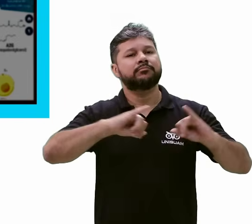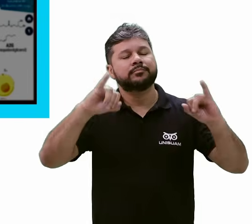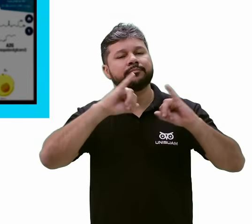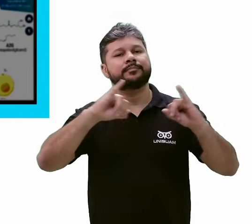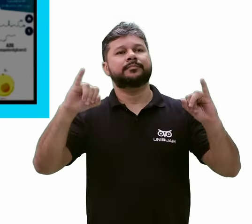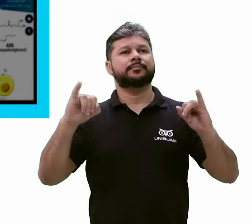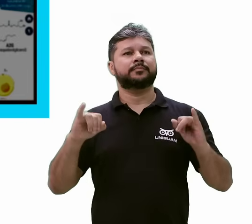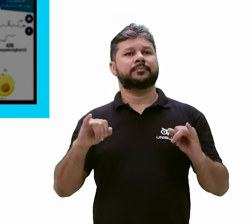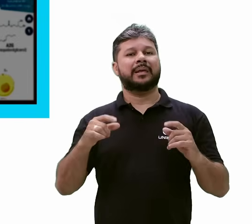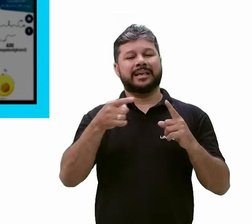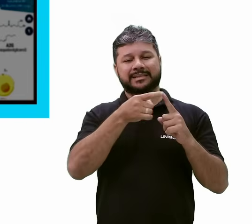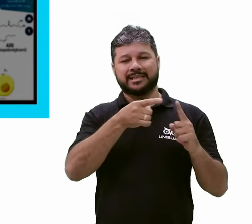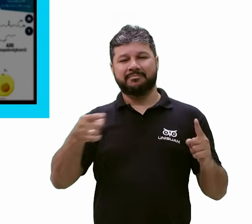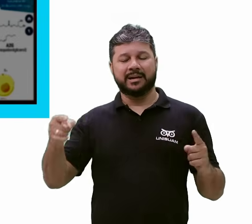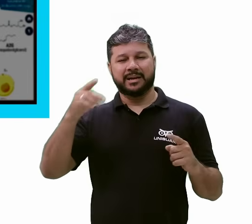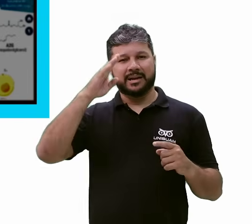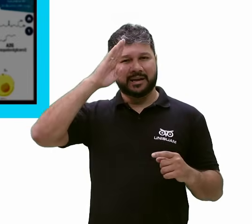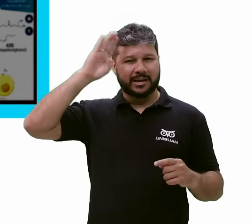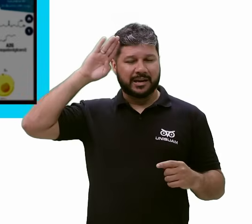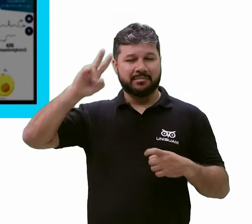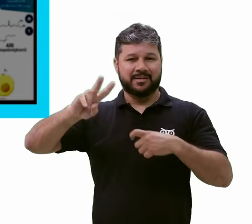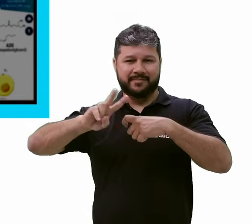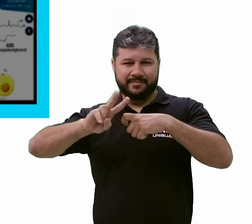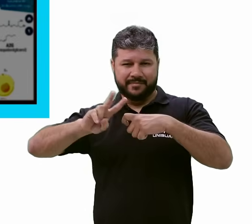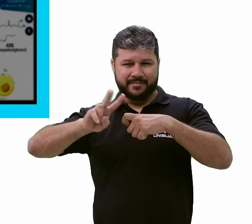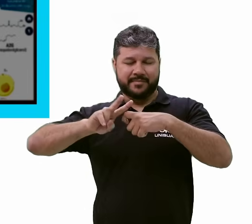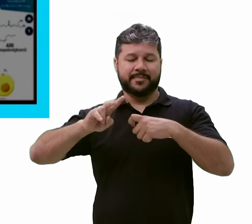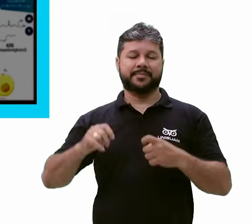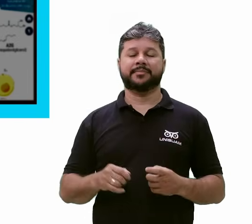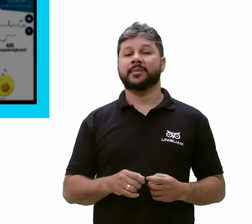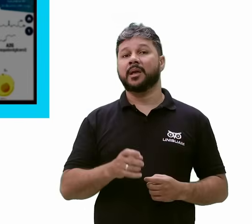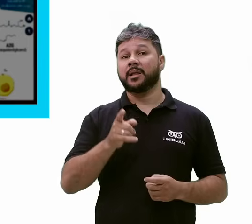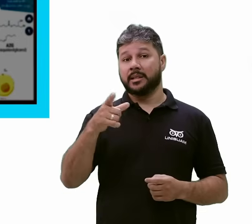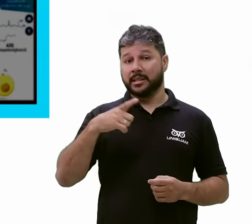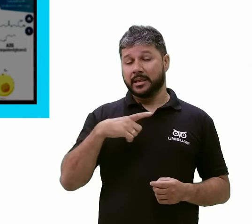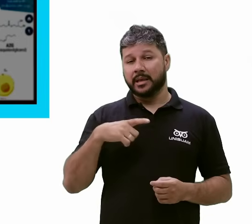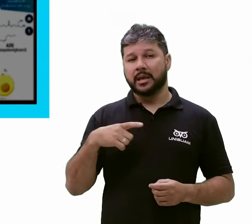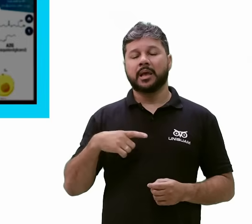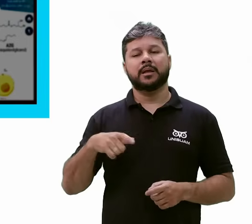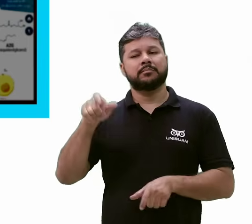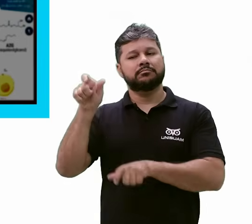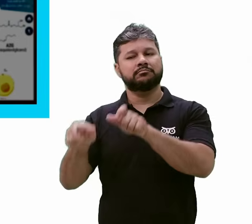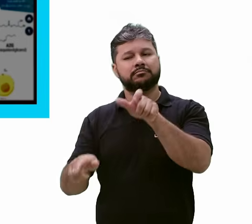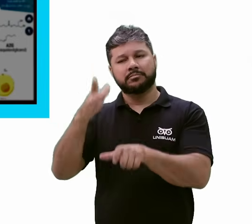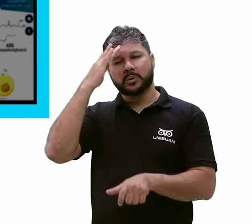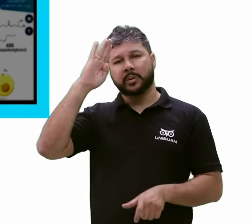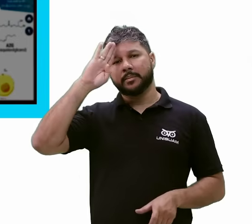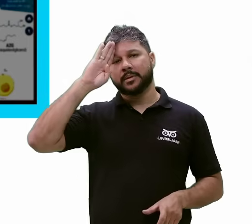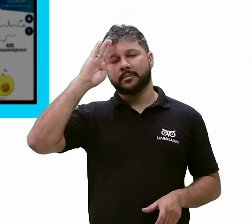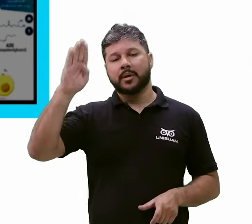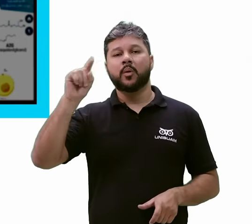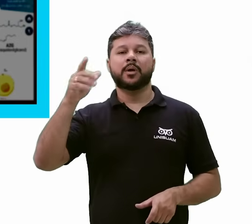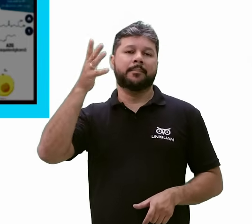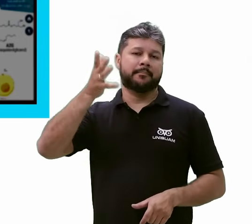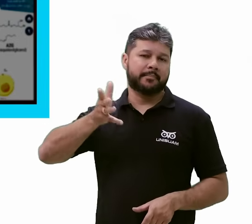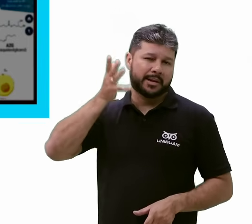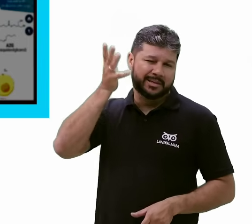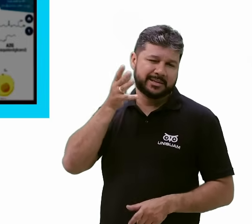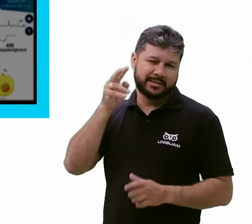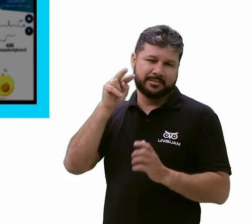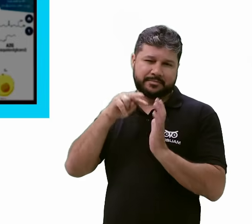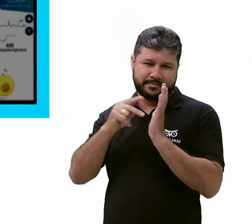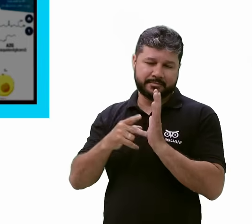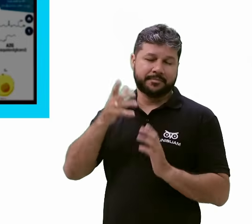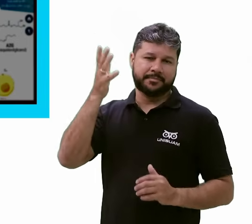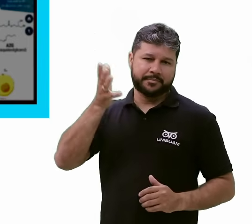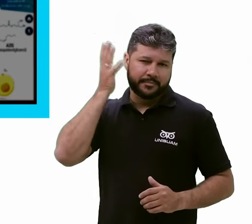de uma semana acadêmica veterinária, tá? Você tem ali os atores principais, que geralmente são os